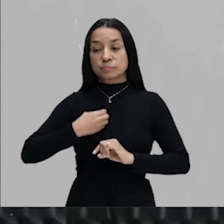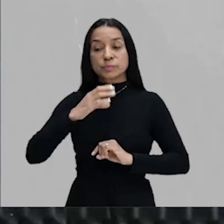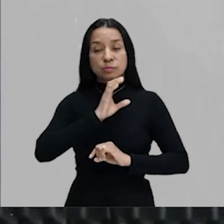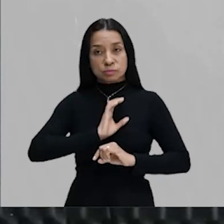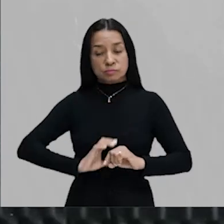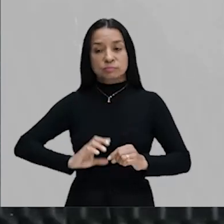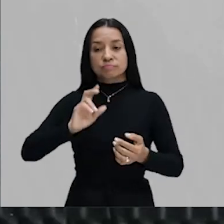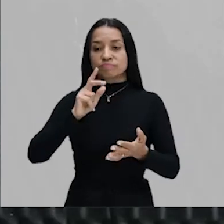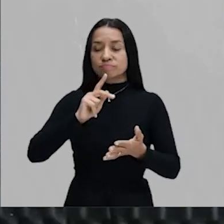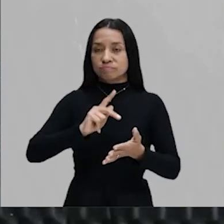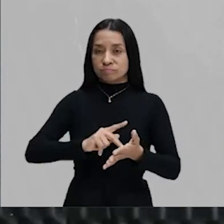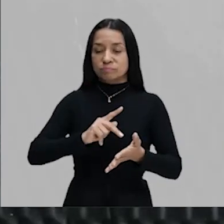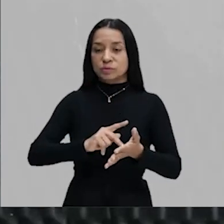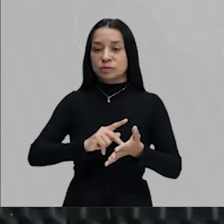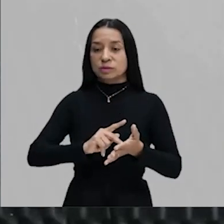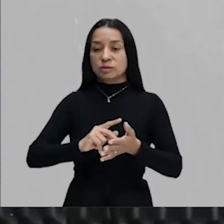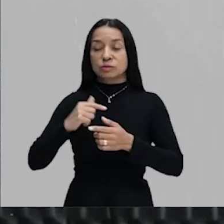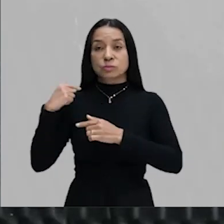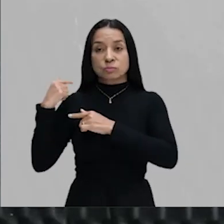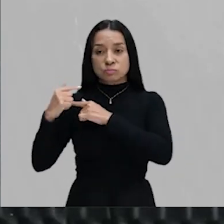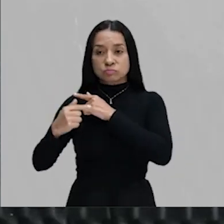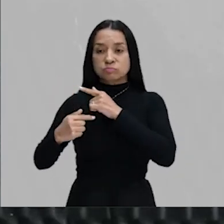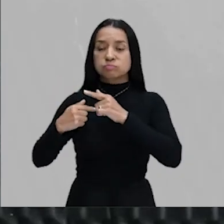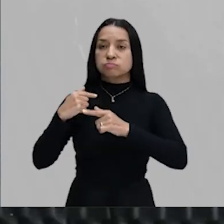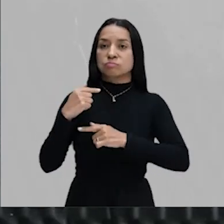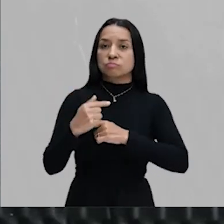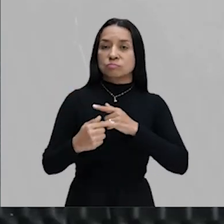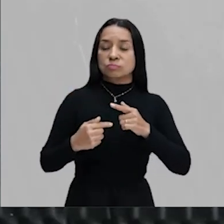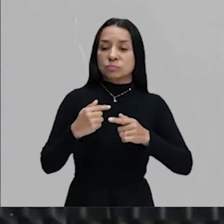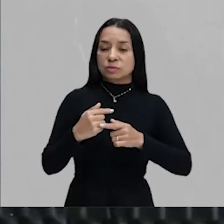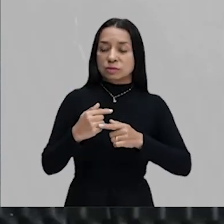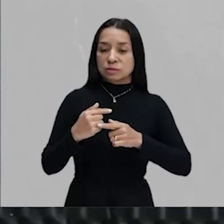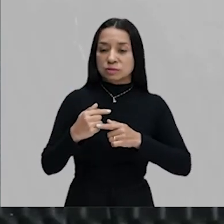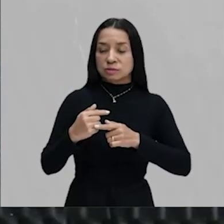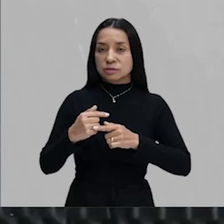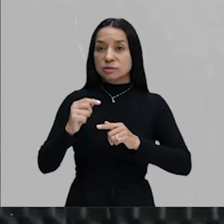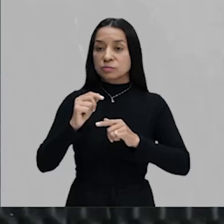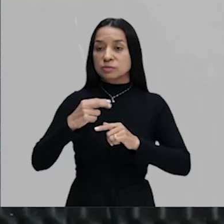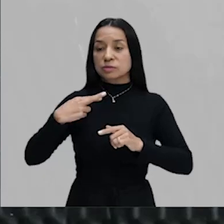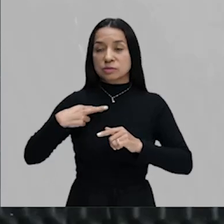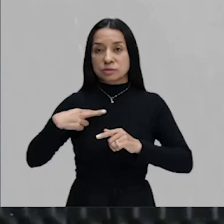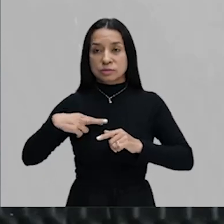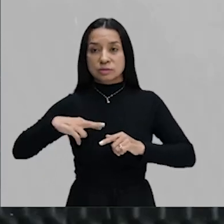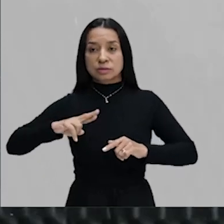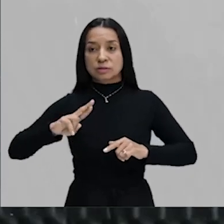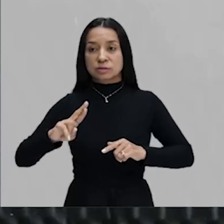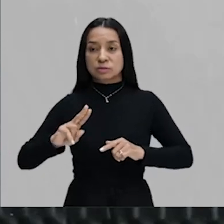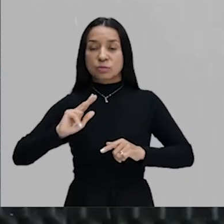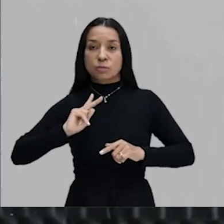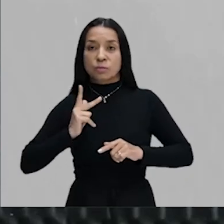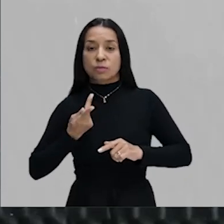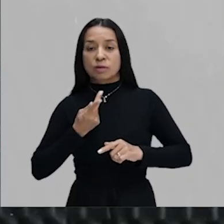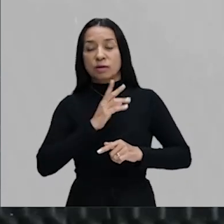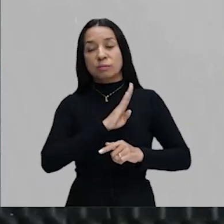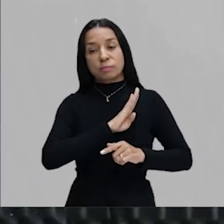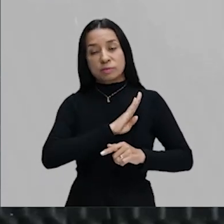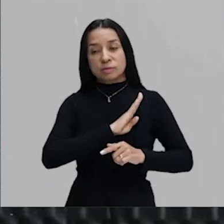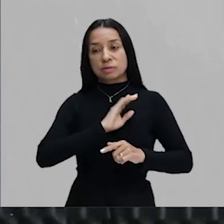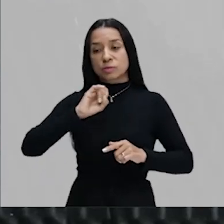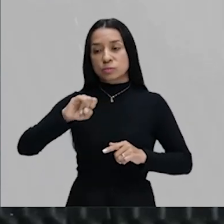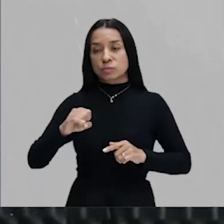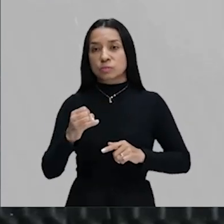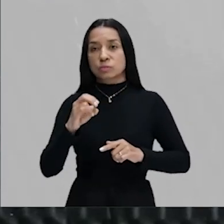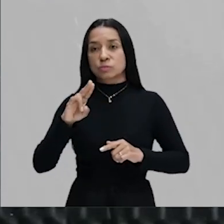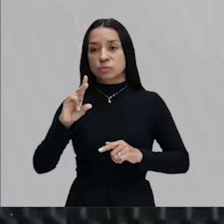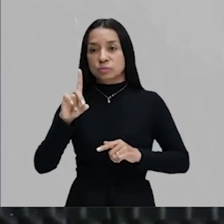verdade, ele é uma herança da religião hebraica judaica. Então, quando você fala do